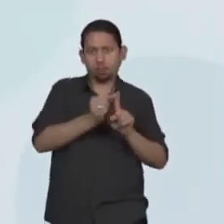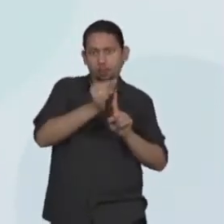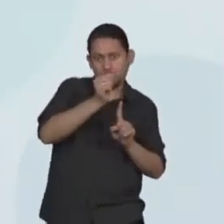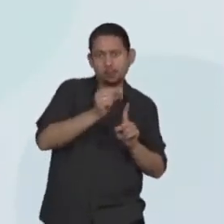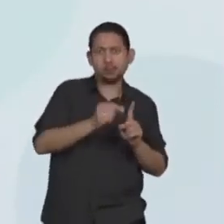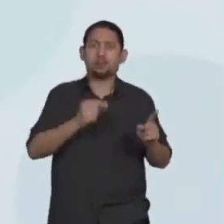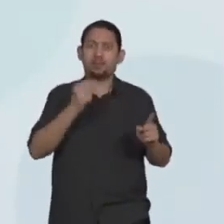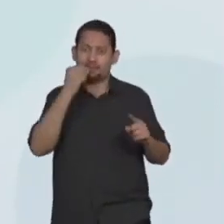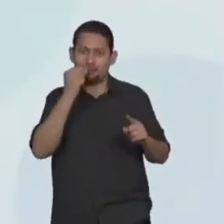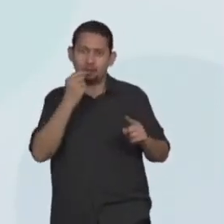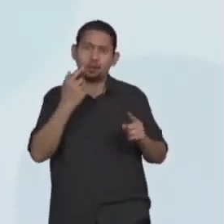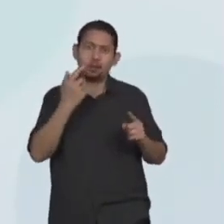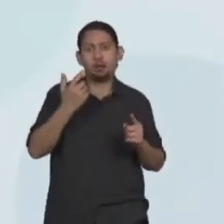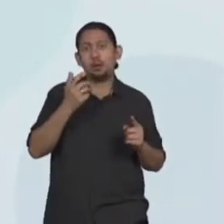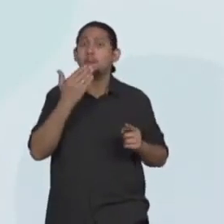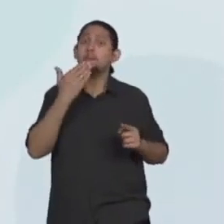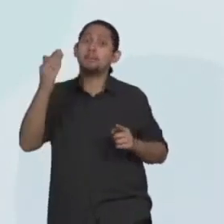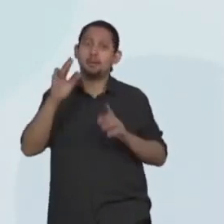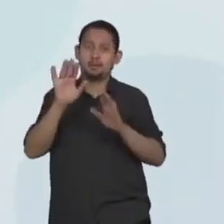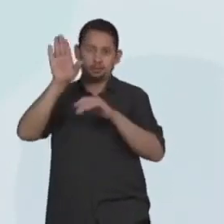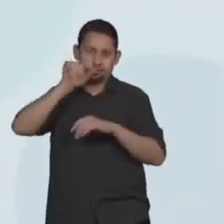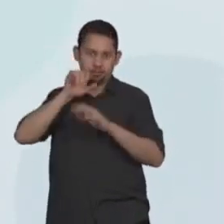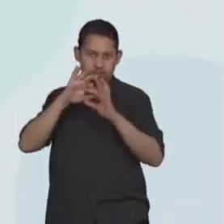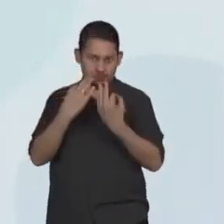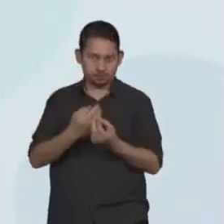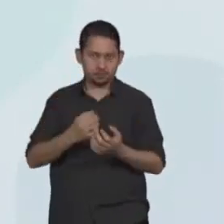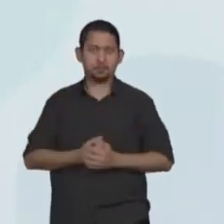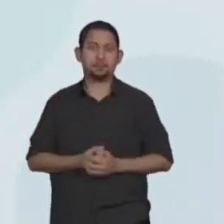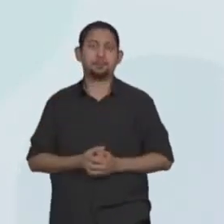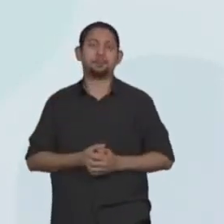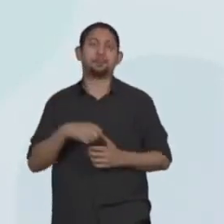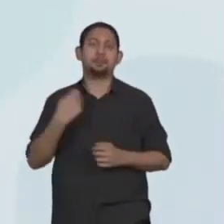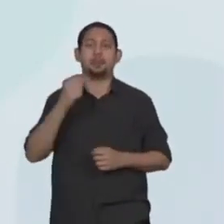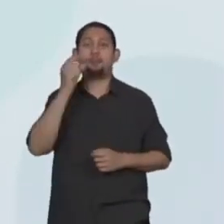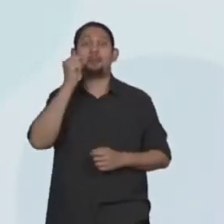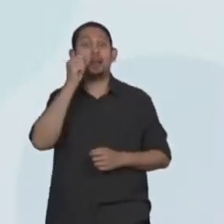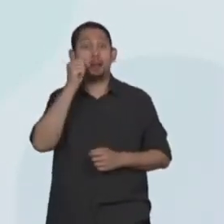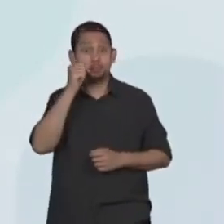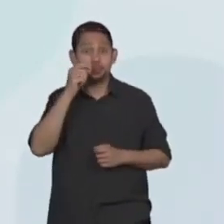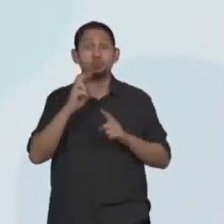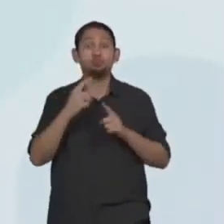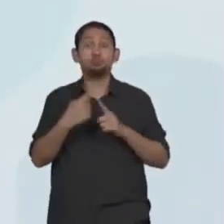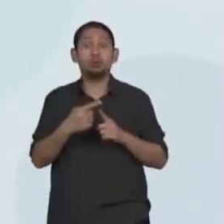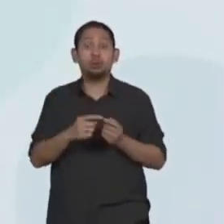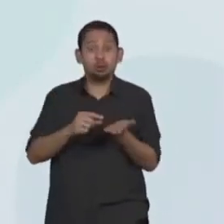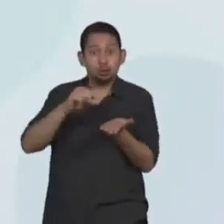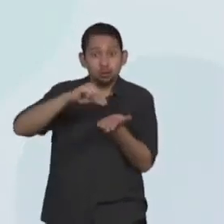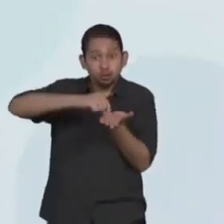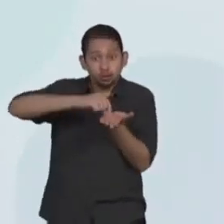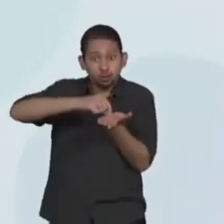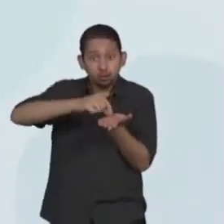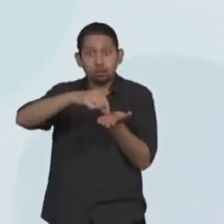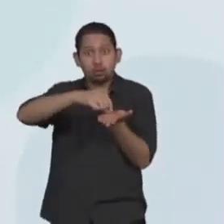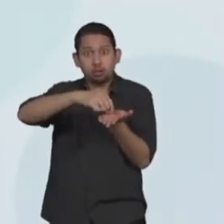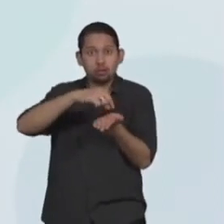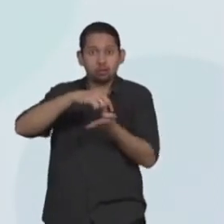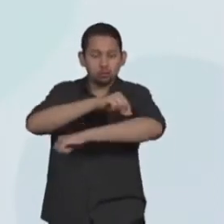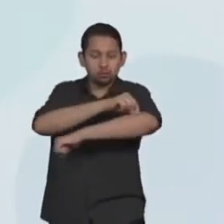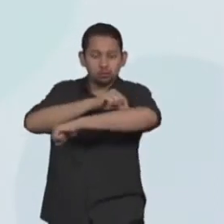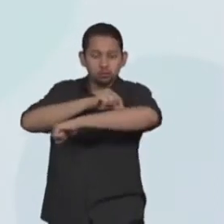seu te ajudar com isso. O lápis, para a gente fazer as marcações das medidas das